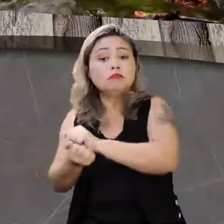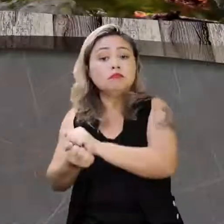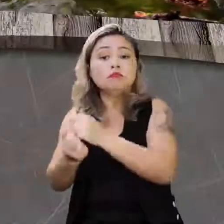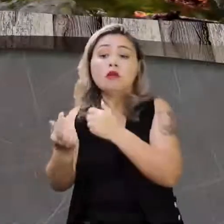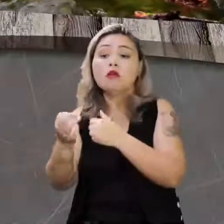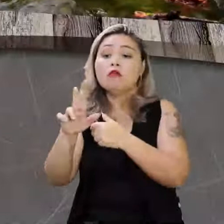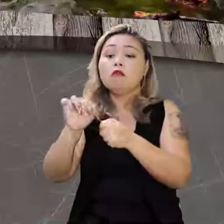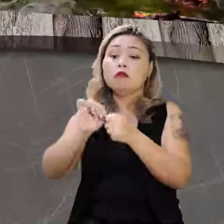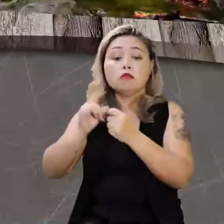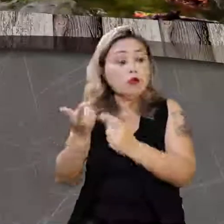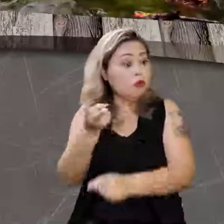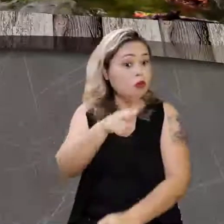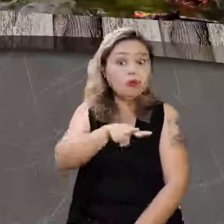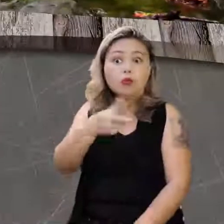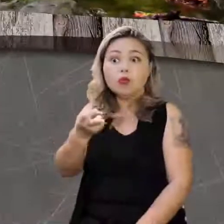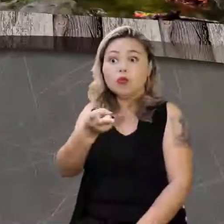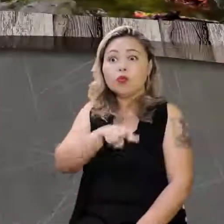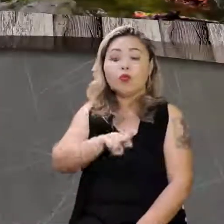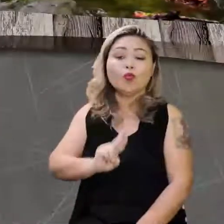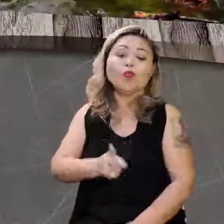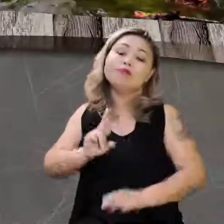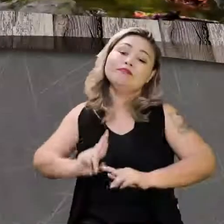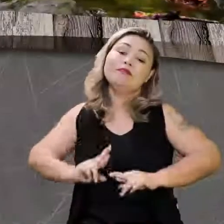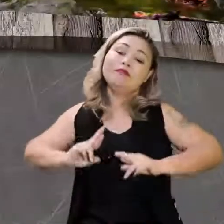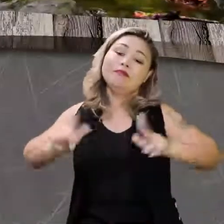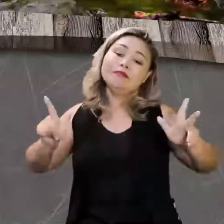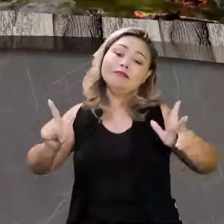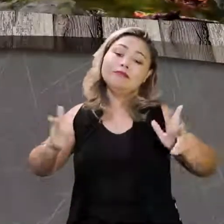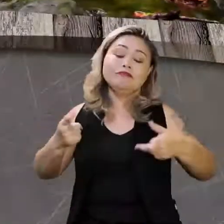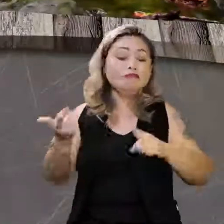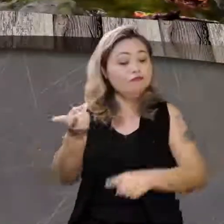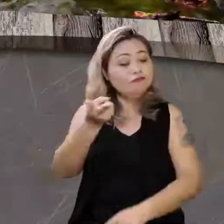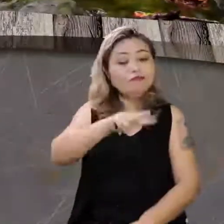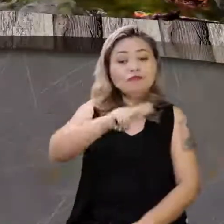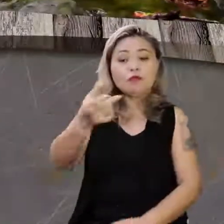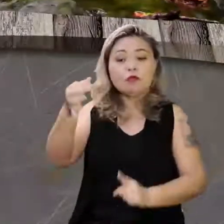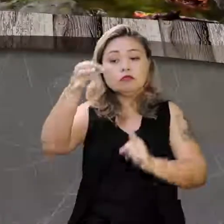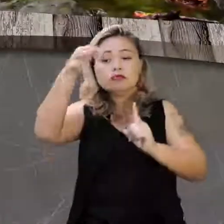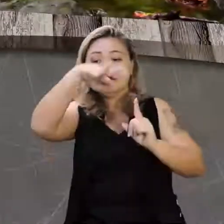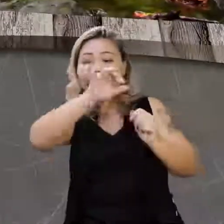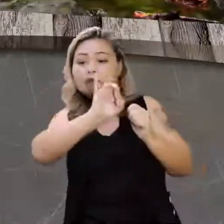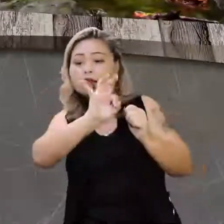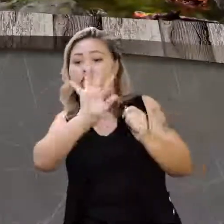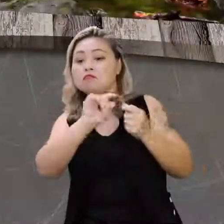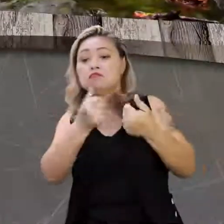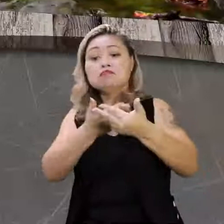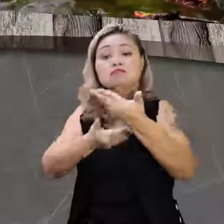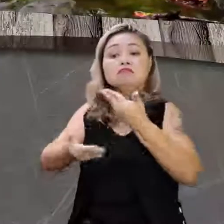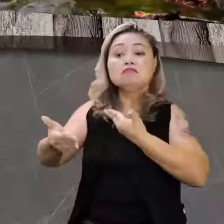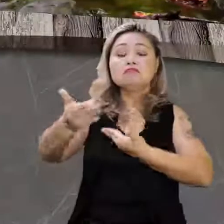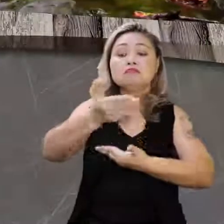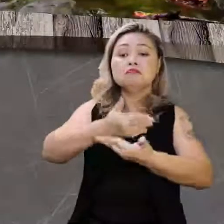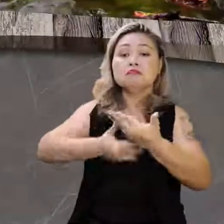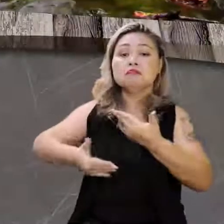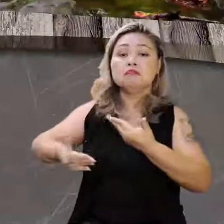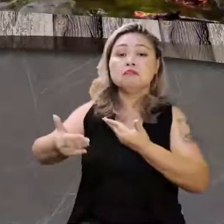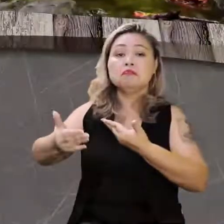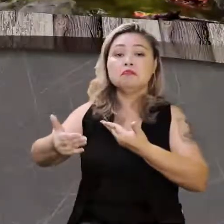de floração de uma para outra vai acontecer diferente. Então, uma não pode polinizar a outra, não pode trocar os